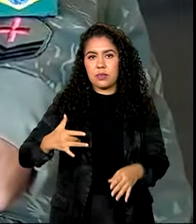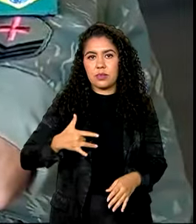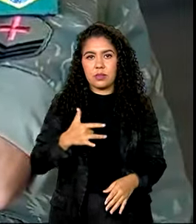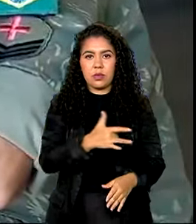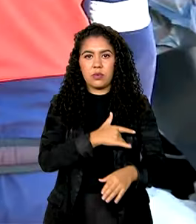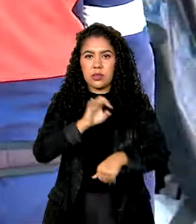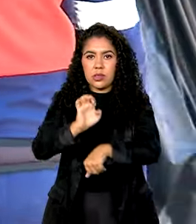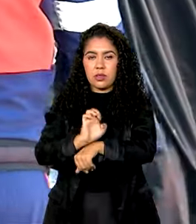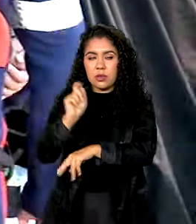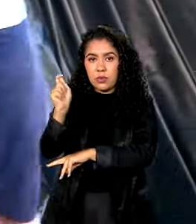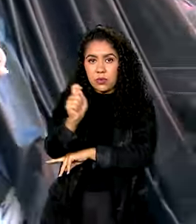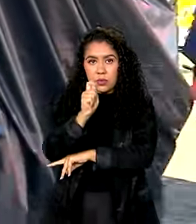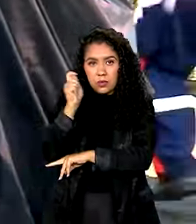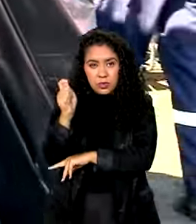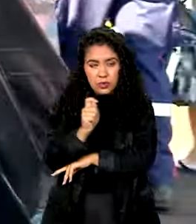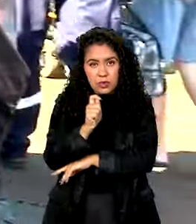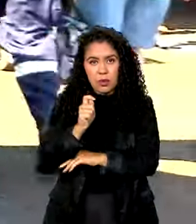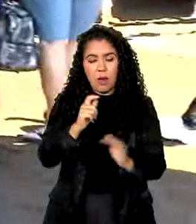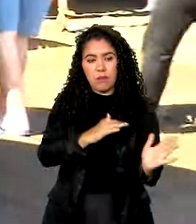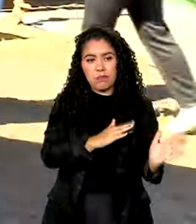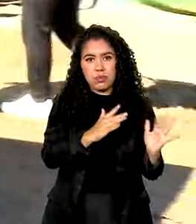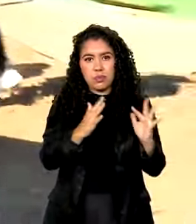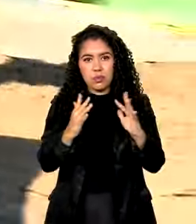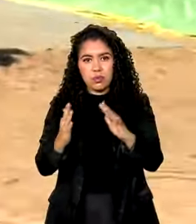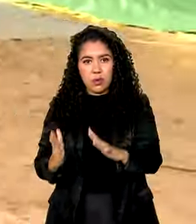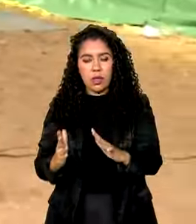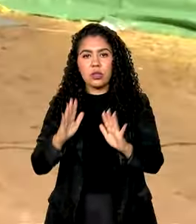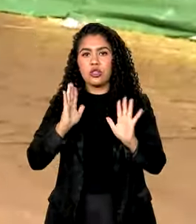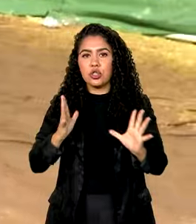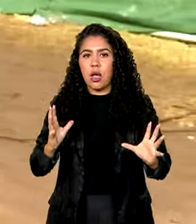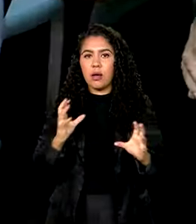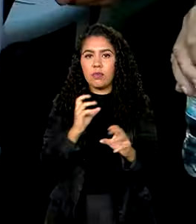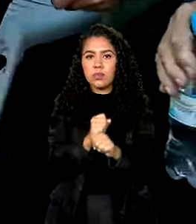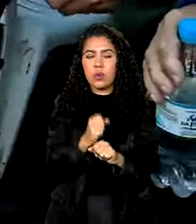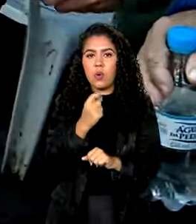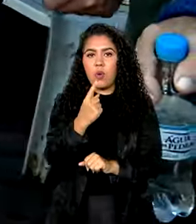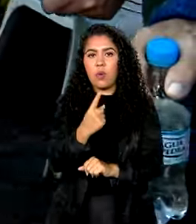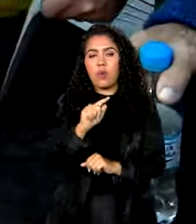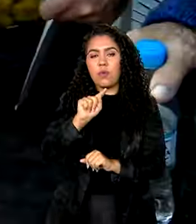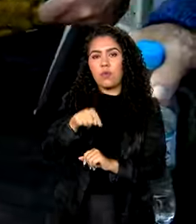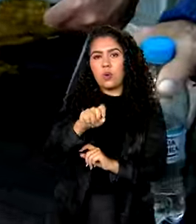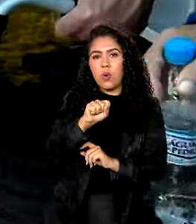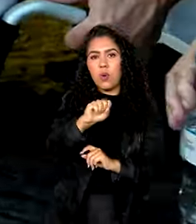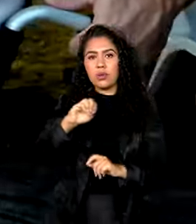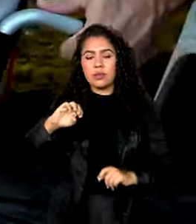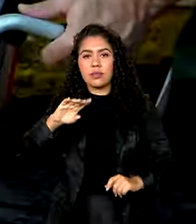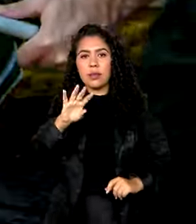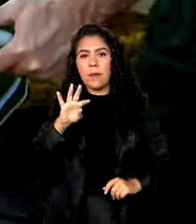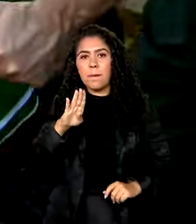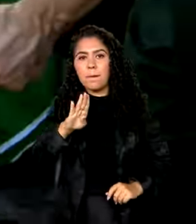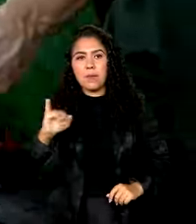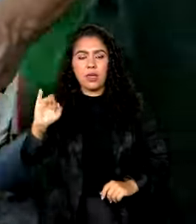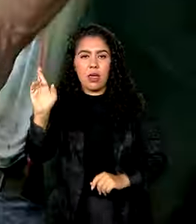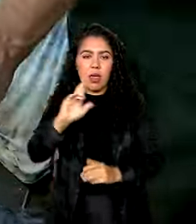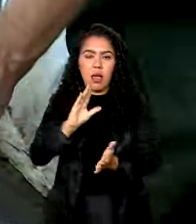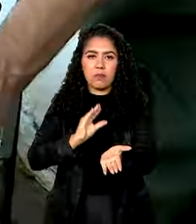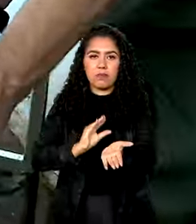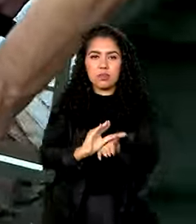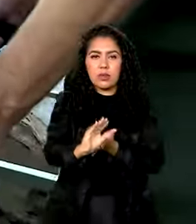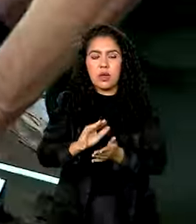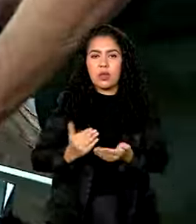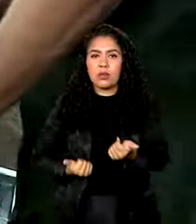Sul. Até o momento, foram aplicados 1 bilhão e 800 milhões de reais para assistência em saúde no